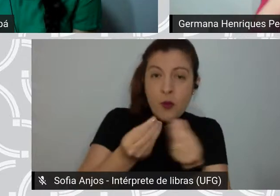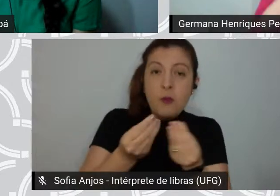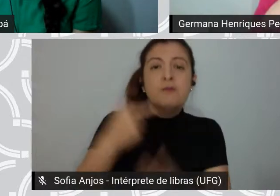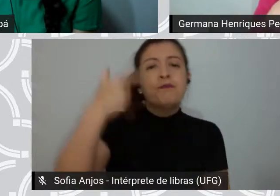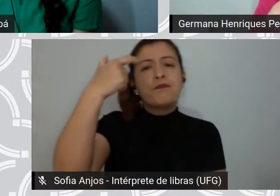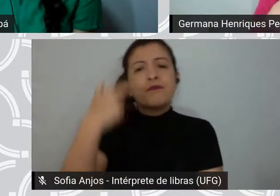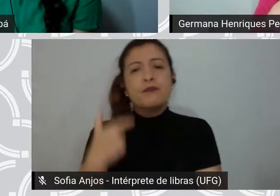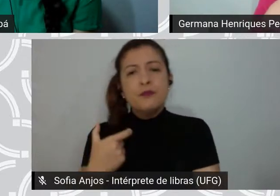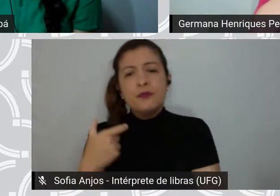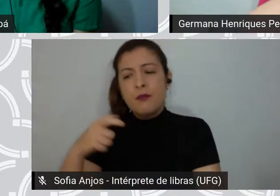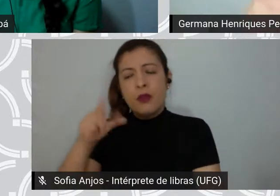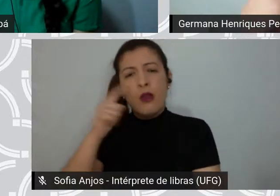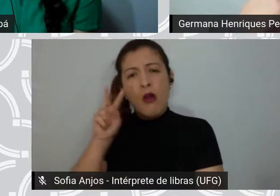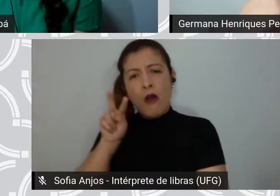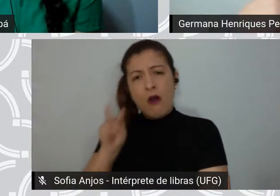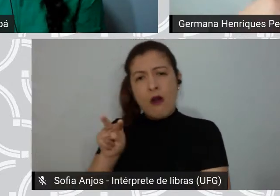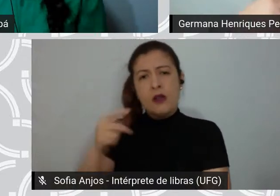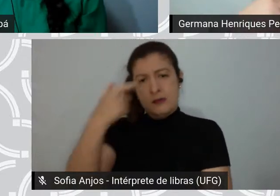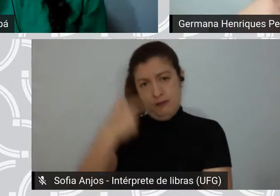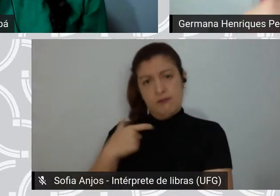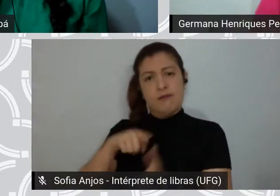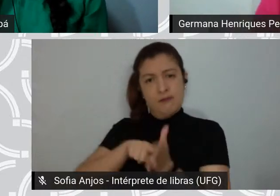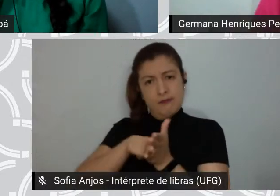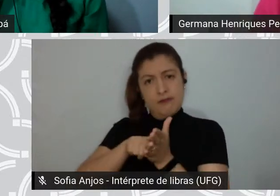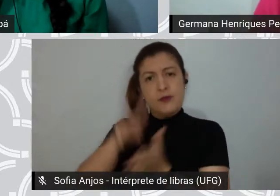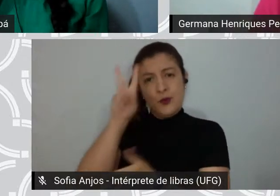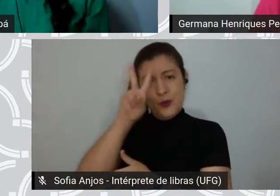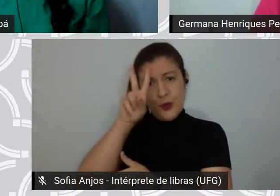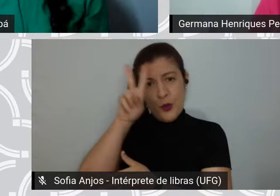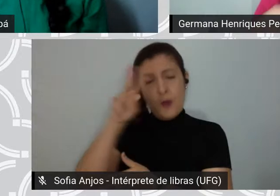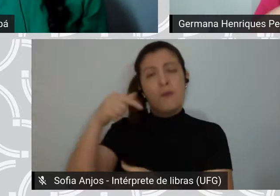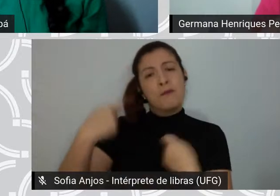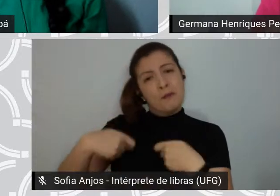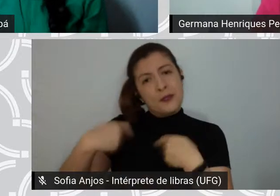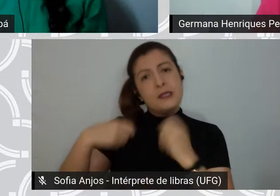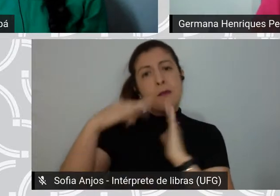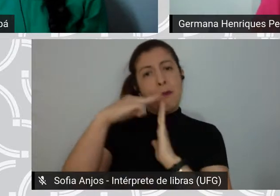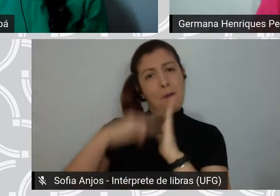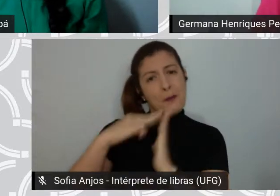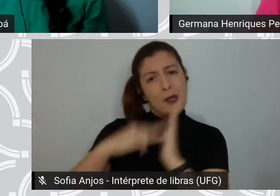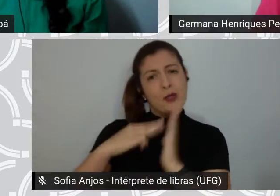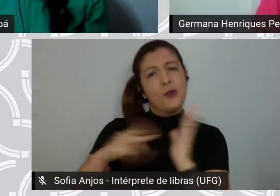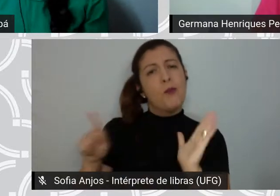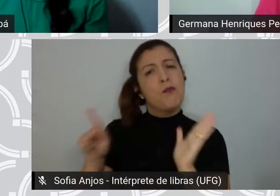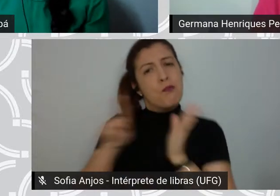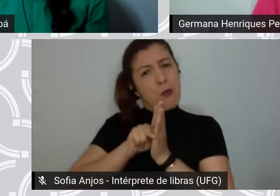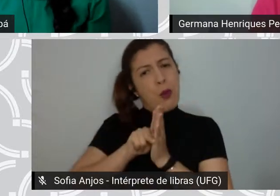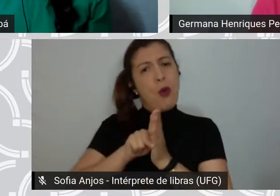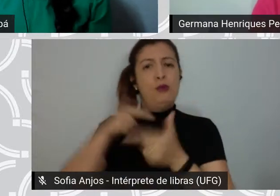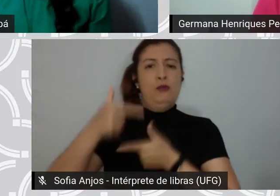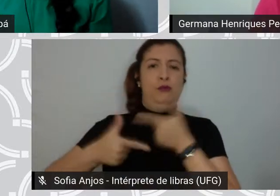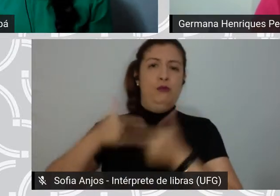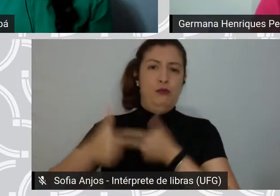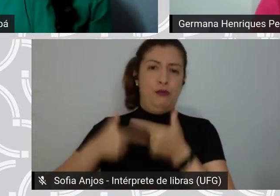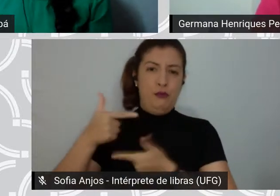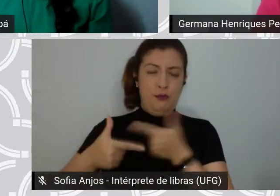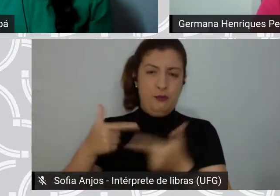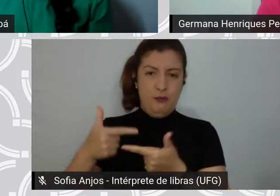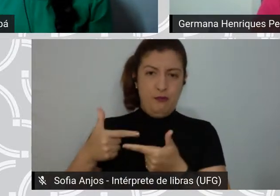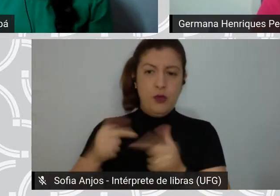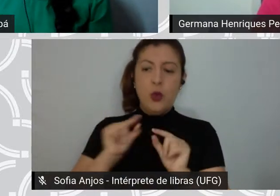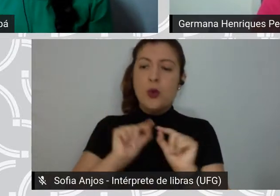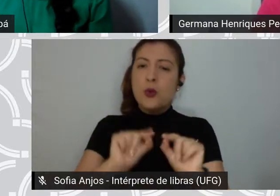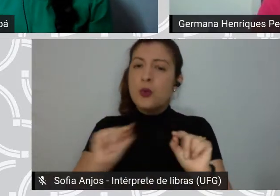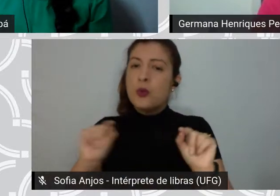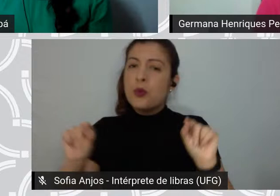um ponto de vista de trabalho que seja próprio, que leve em consideração as características dos objetos com os quais